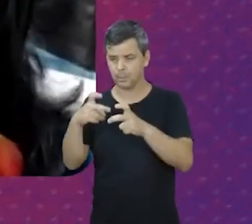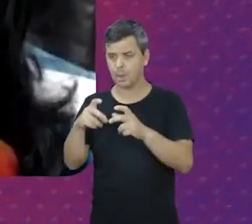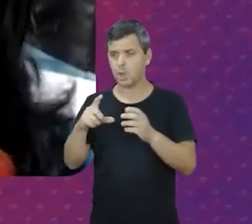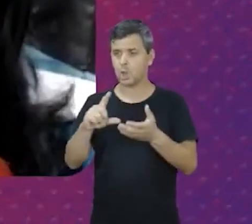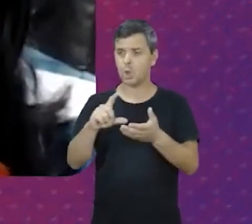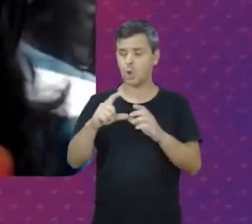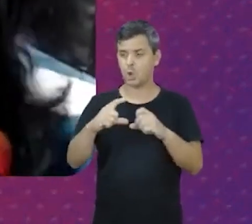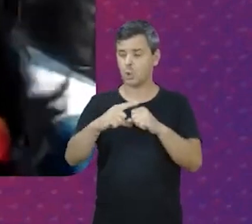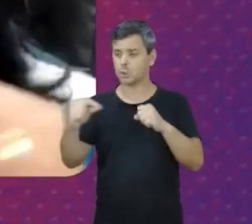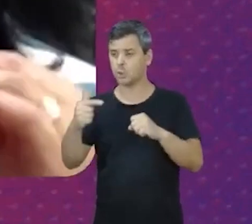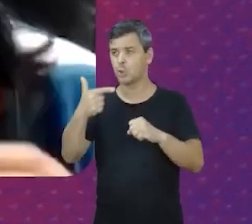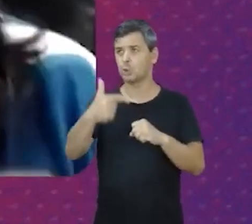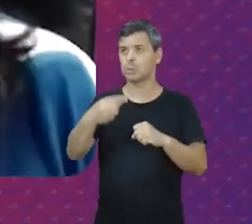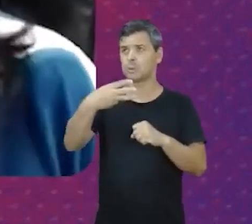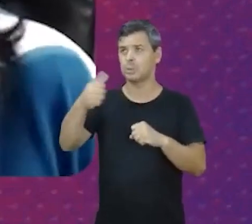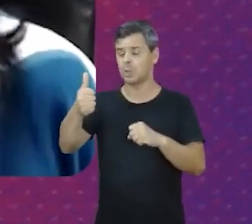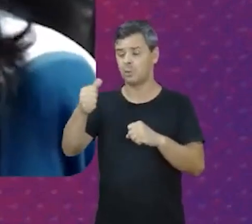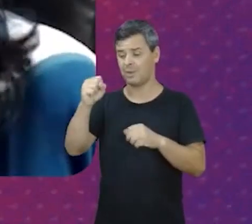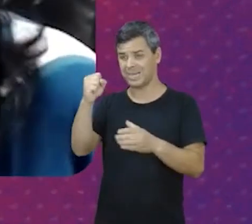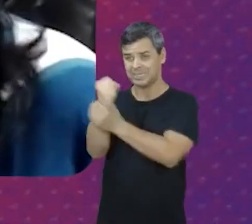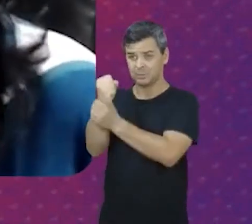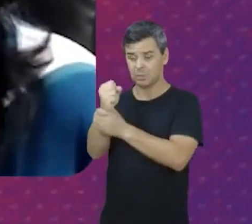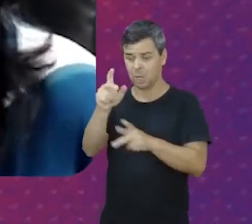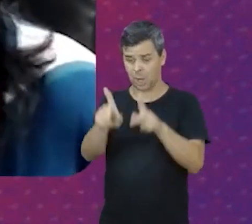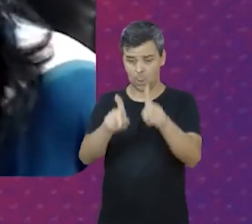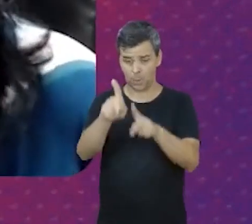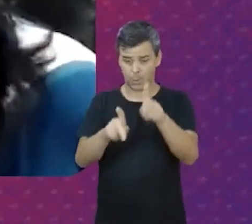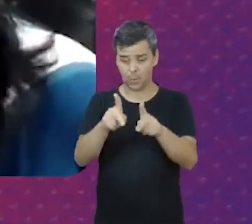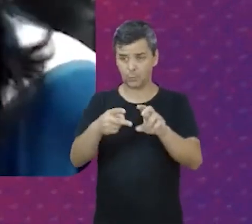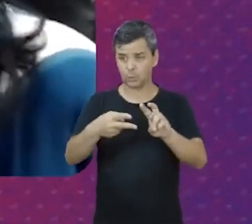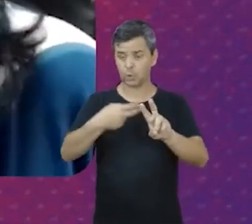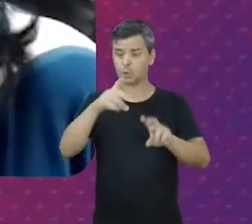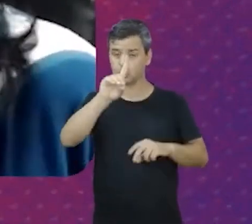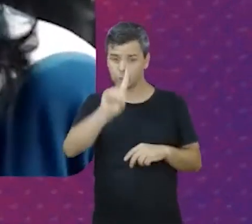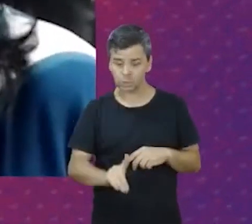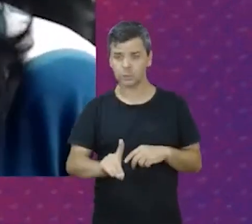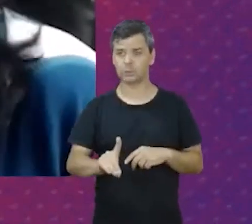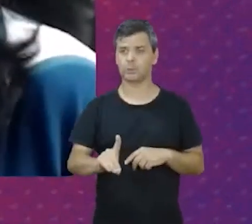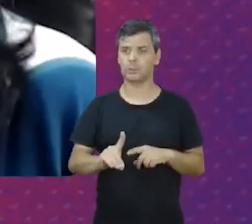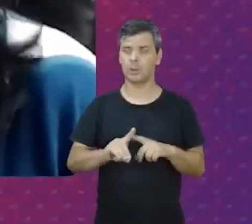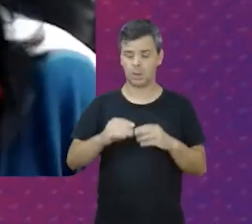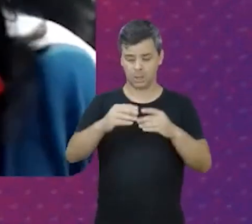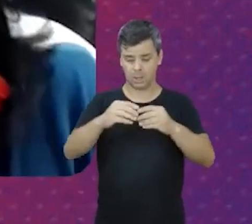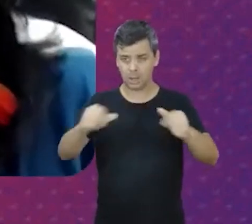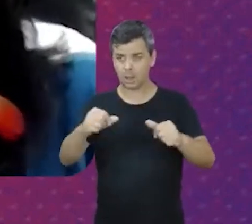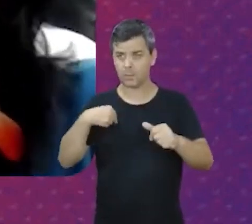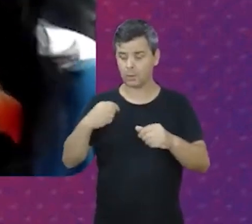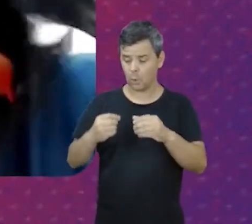artigo 231, que ali vai garantir aos povos indígenas o direito da terra, que